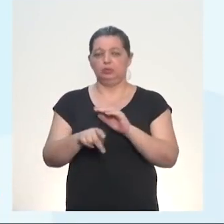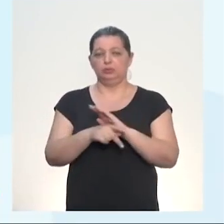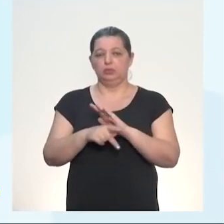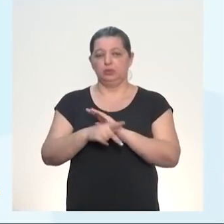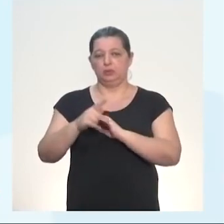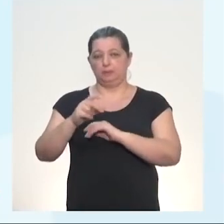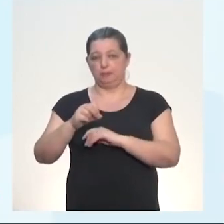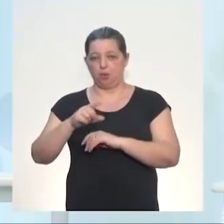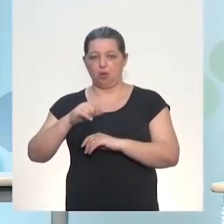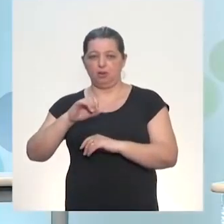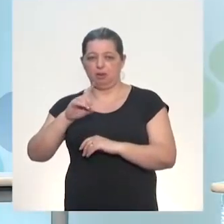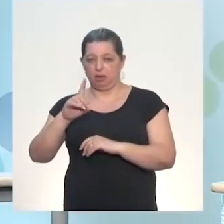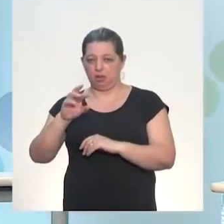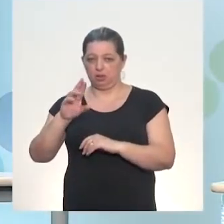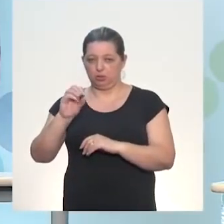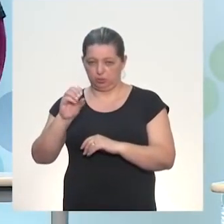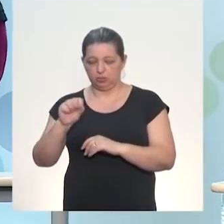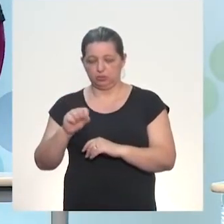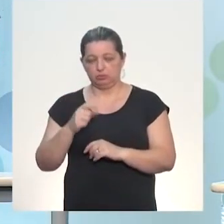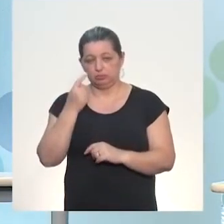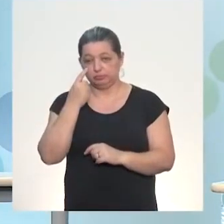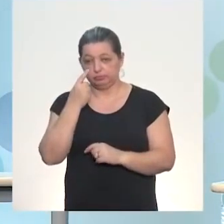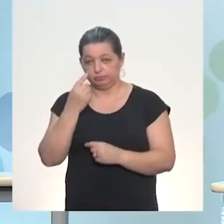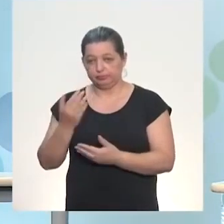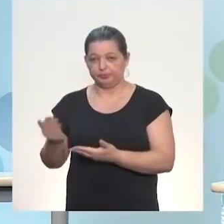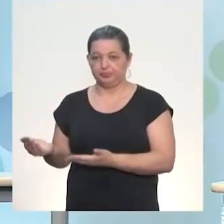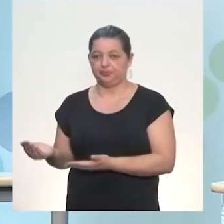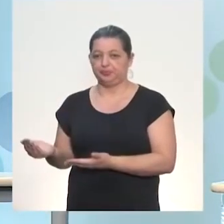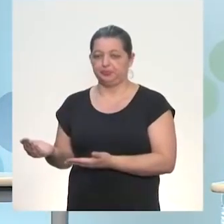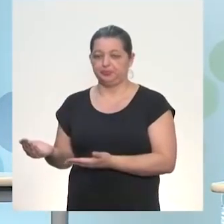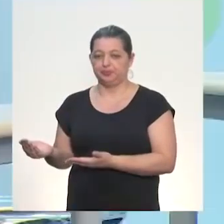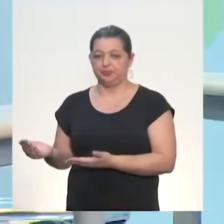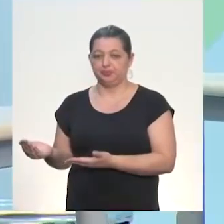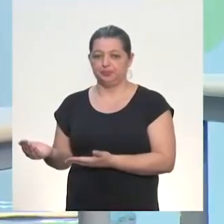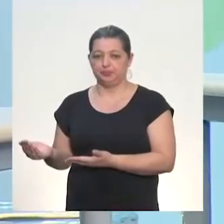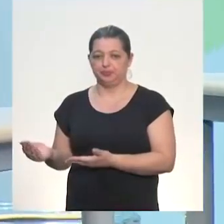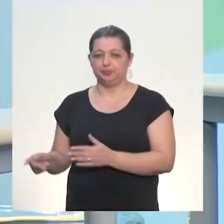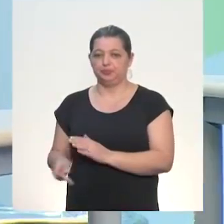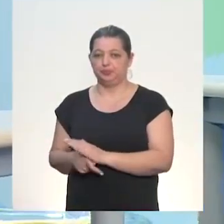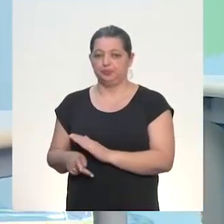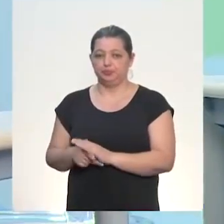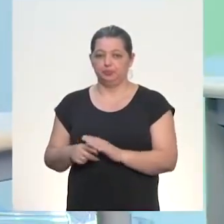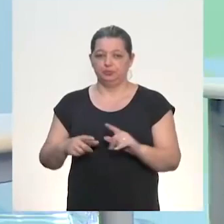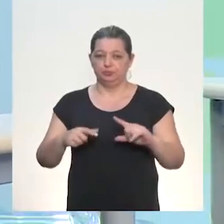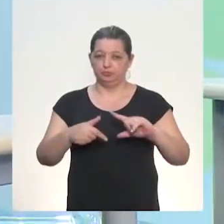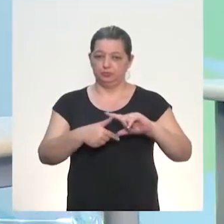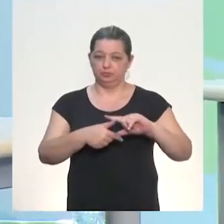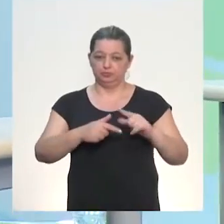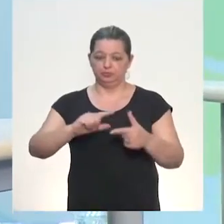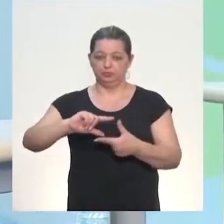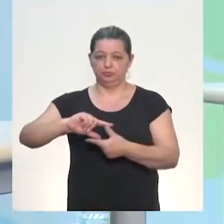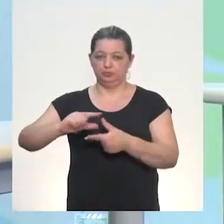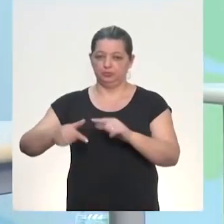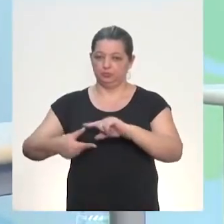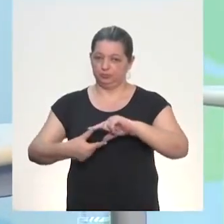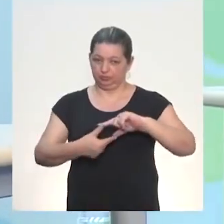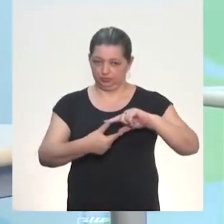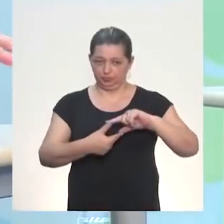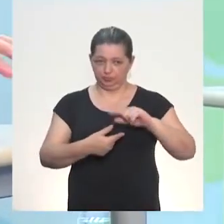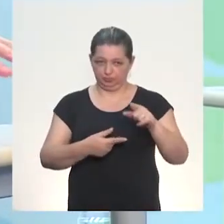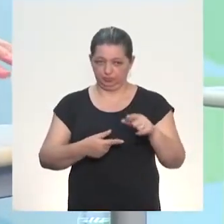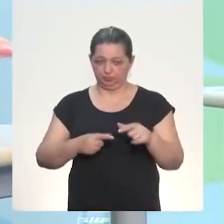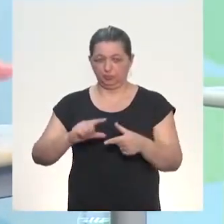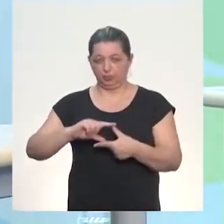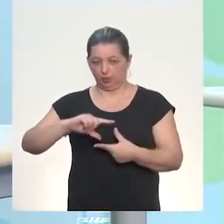eu queria que vocês viessem comigo aqui um pouquinho. Eu tenho sobre a mesa alguns casos de blocos retangulares, tá bom? Então, aqui eu tenho ele em pé